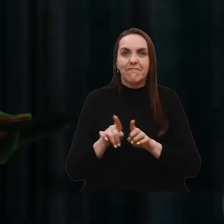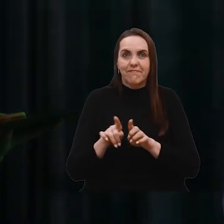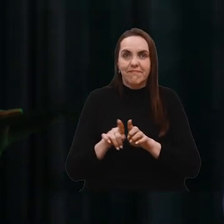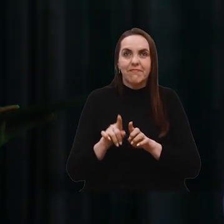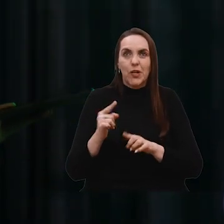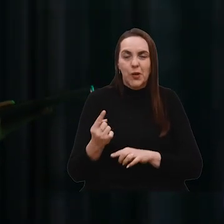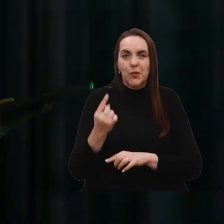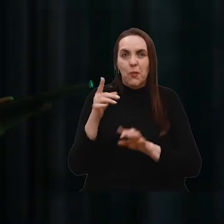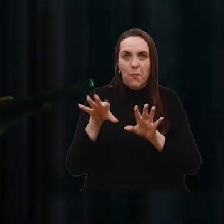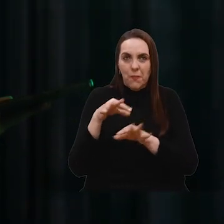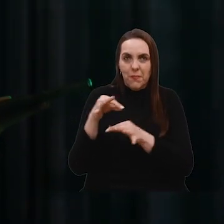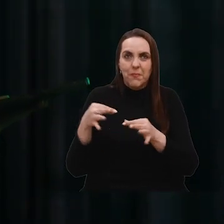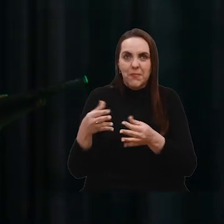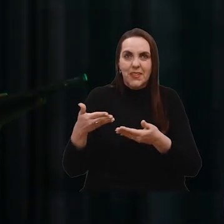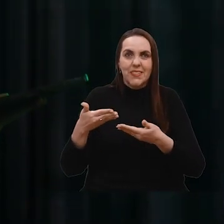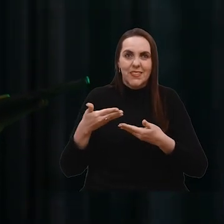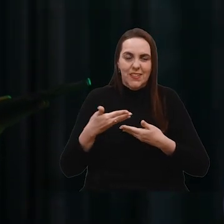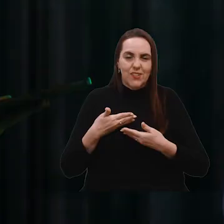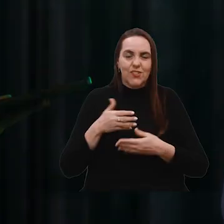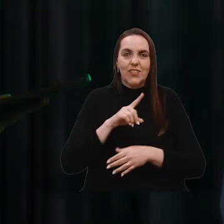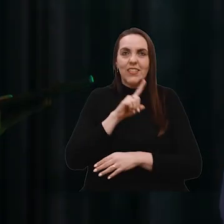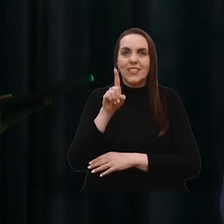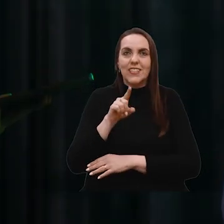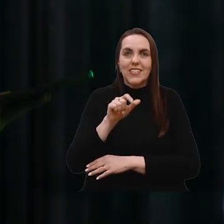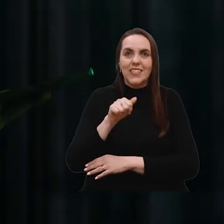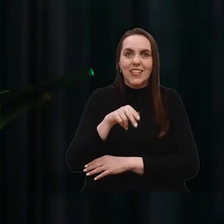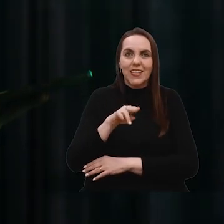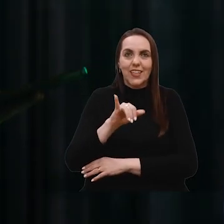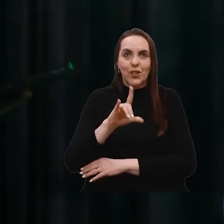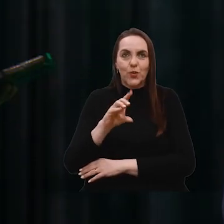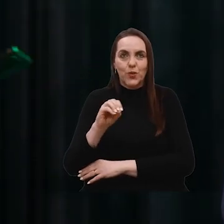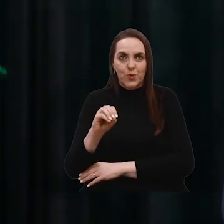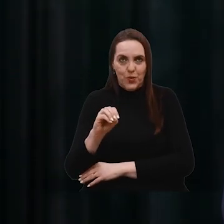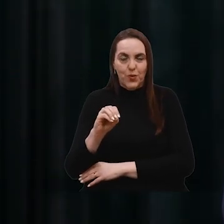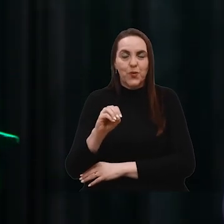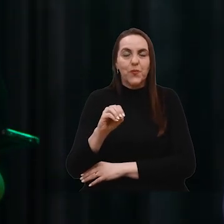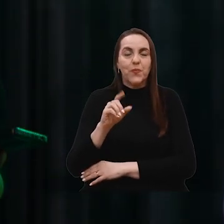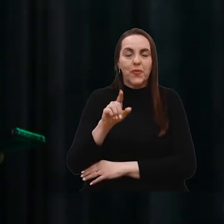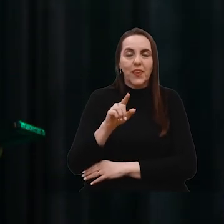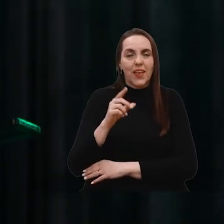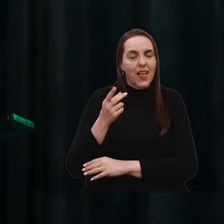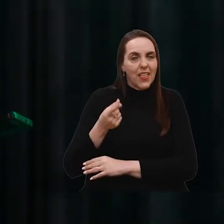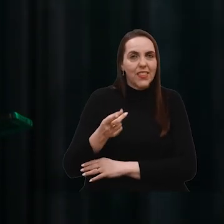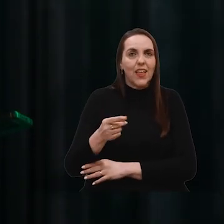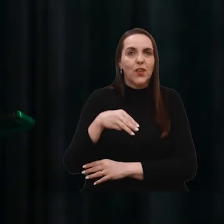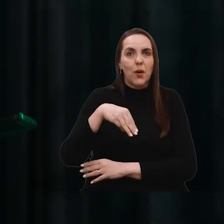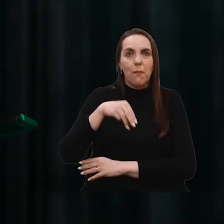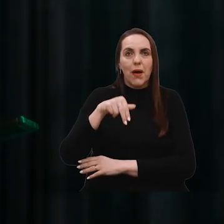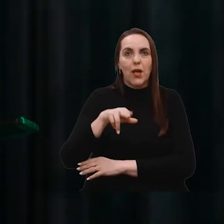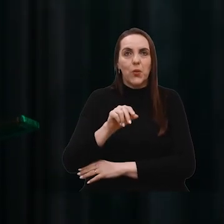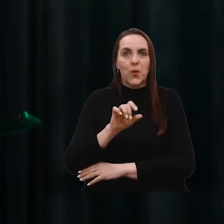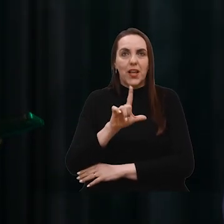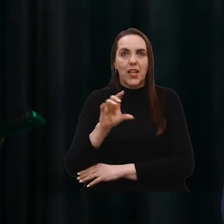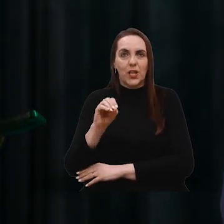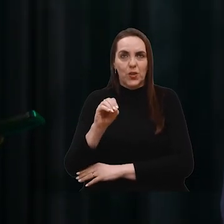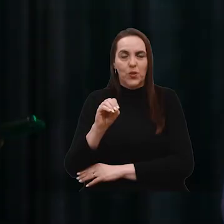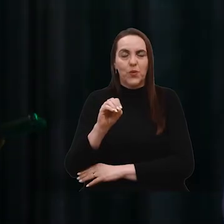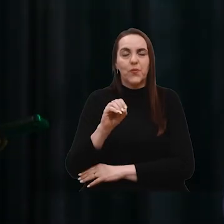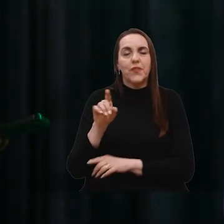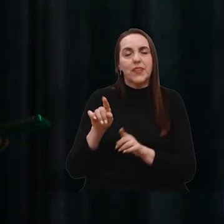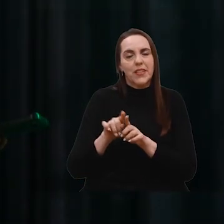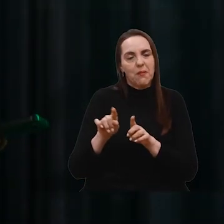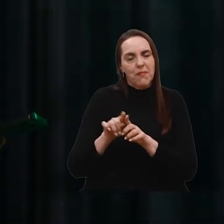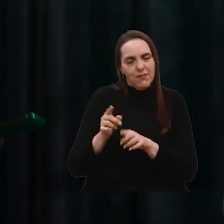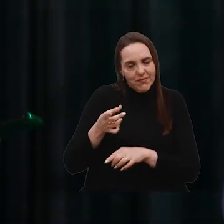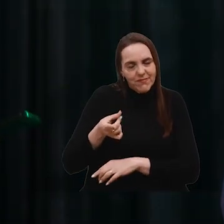amigos, inclusive um presente, Zanildo Barbosa do Nascimento, o eterno